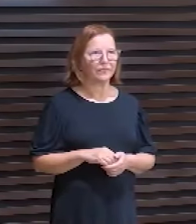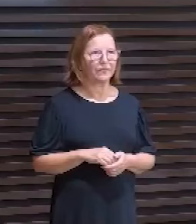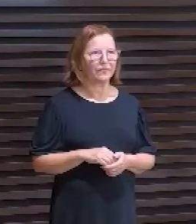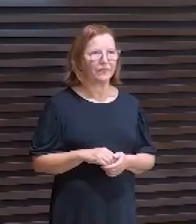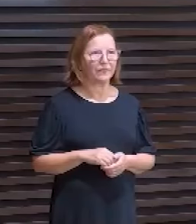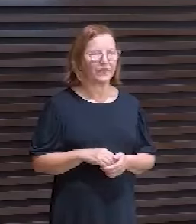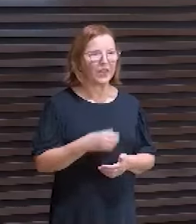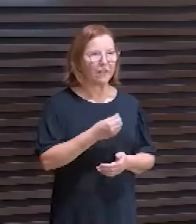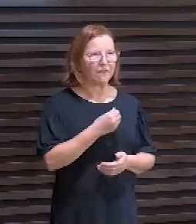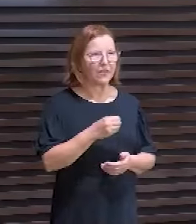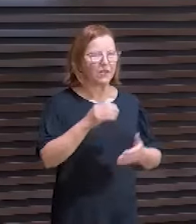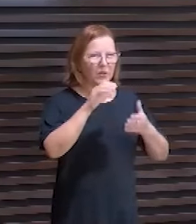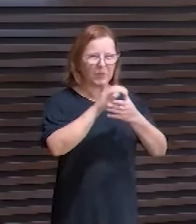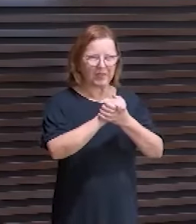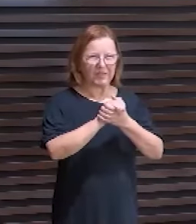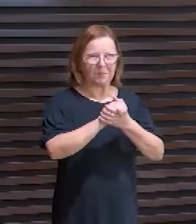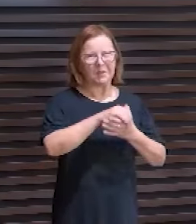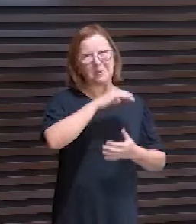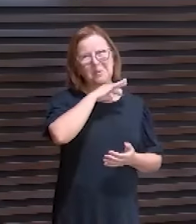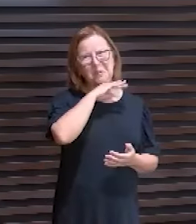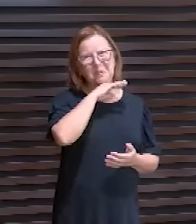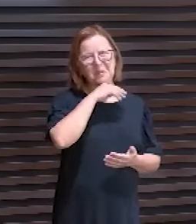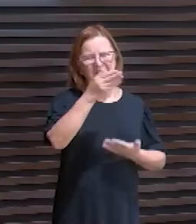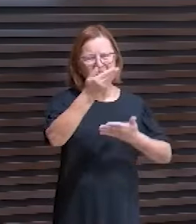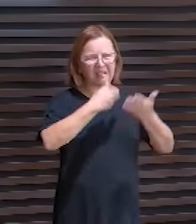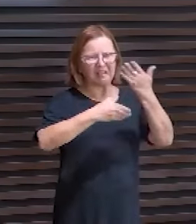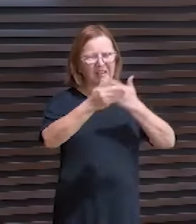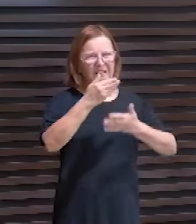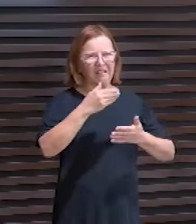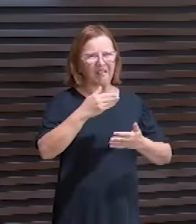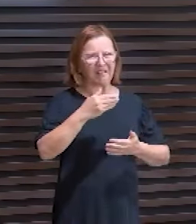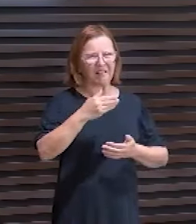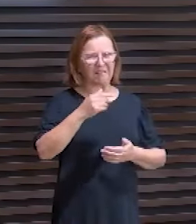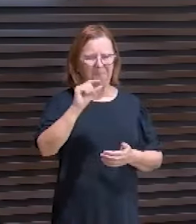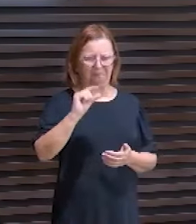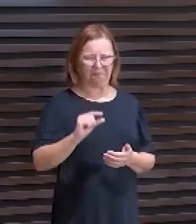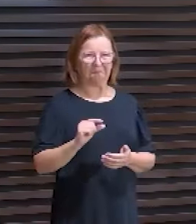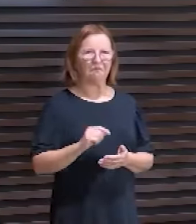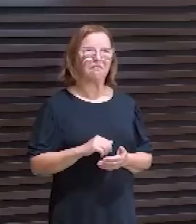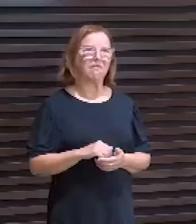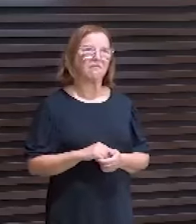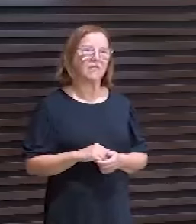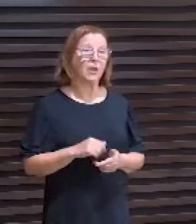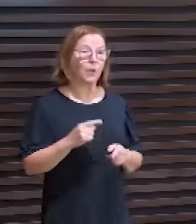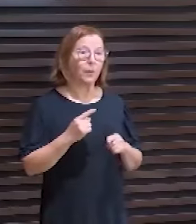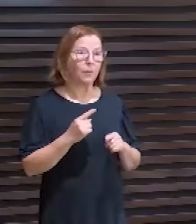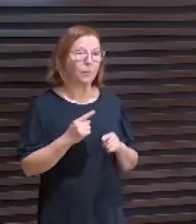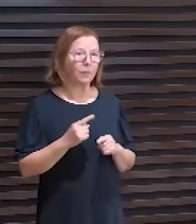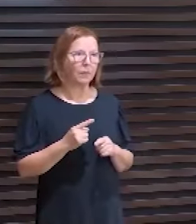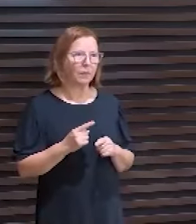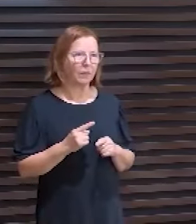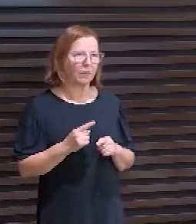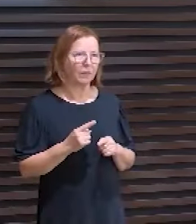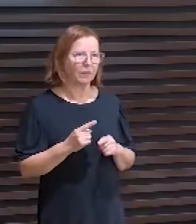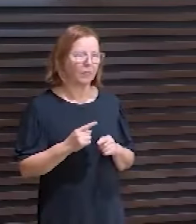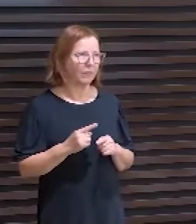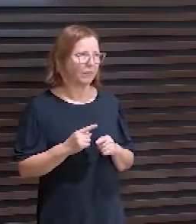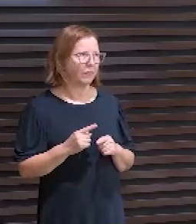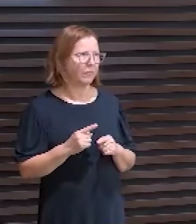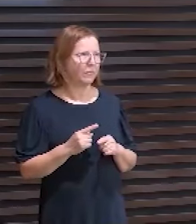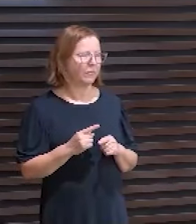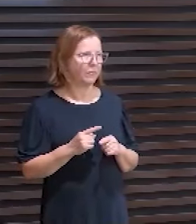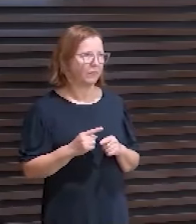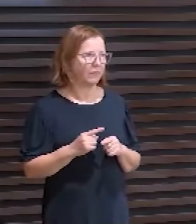casamento ruim um relacionamento Medíocre porque não leva em conta o propósito de Deus da sua vida